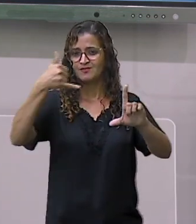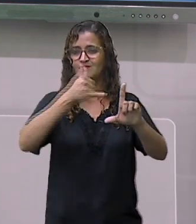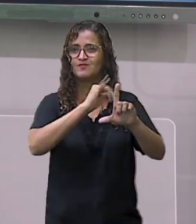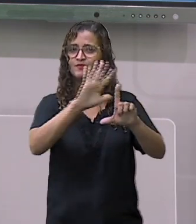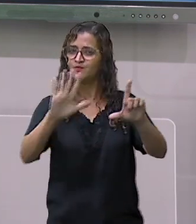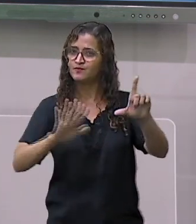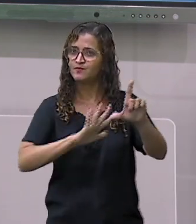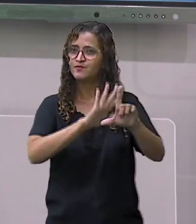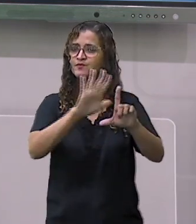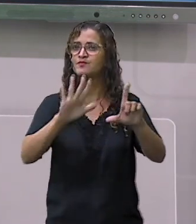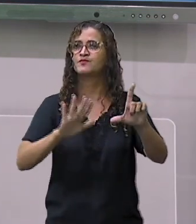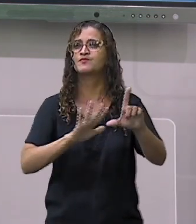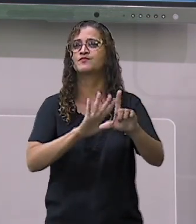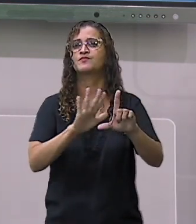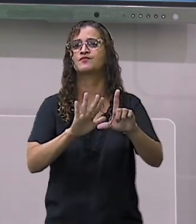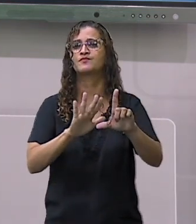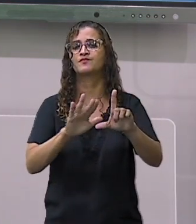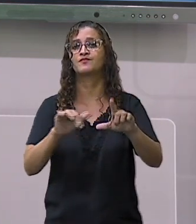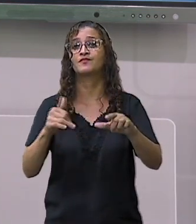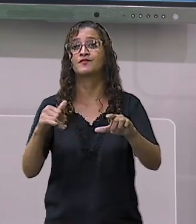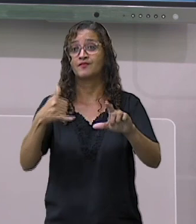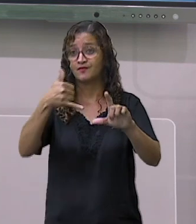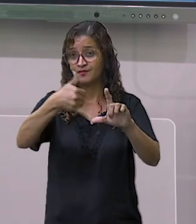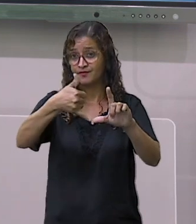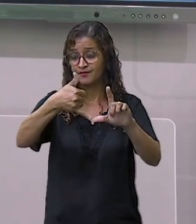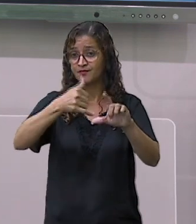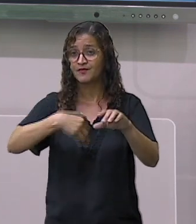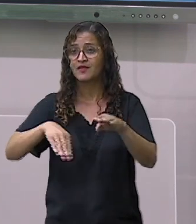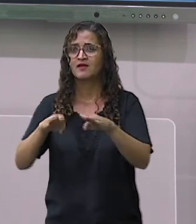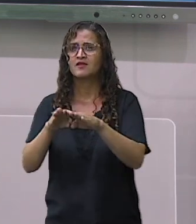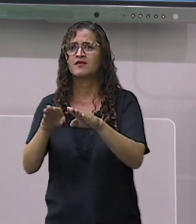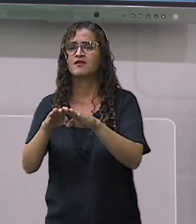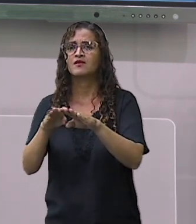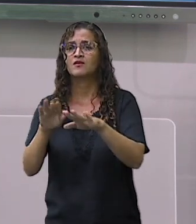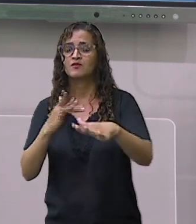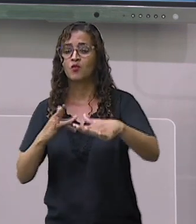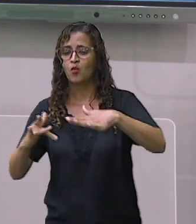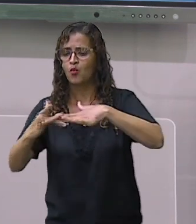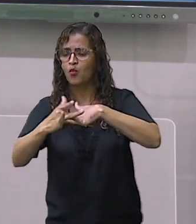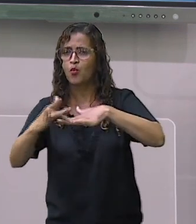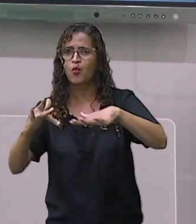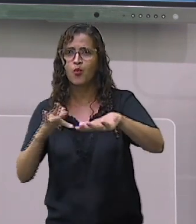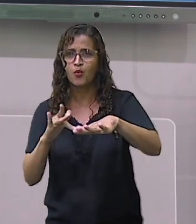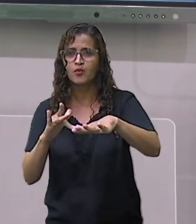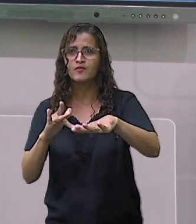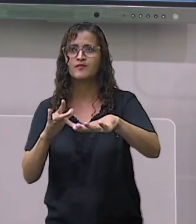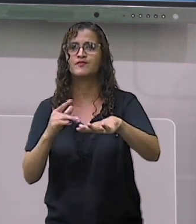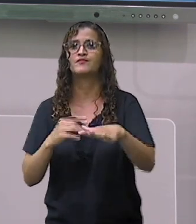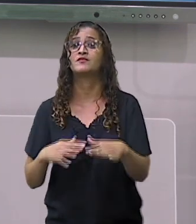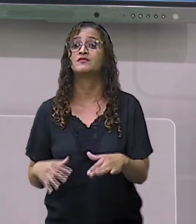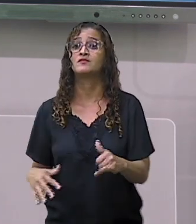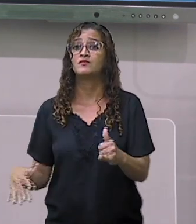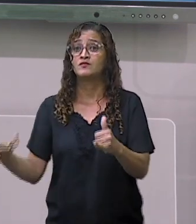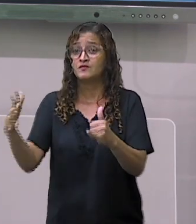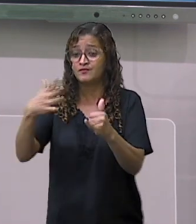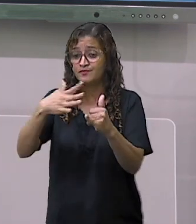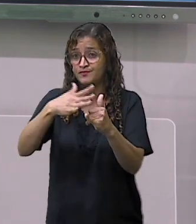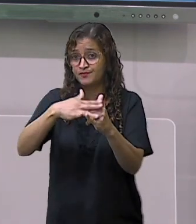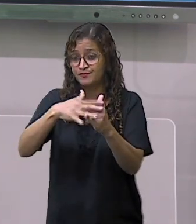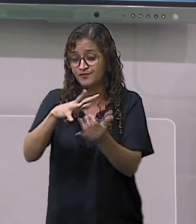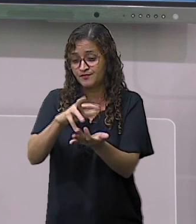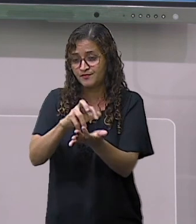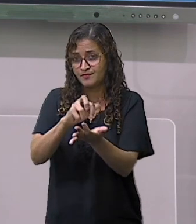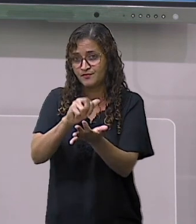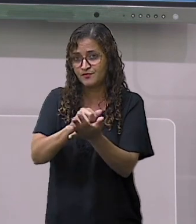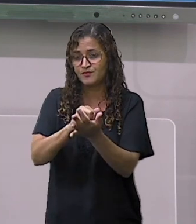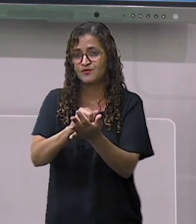seu celular na imagem que aparece no canto da tela, acesse nossas redes sociais e se inscreva em